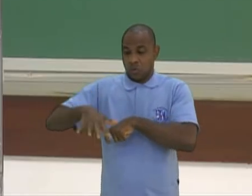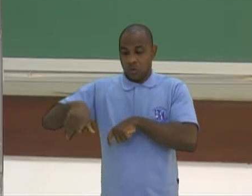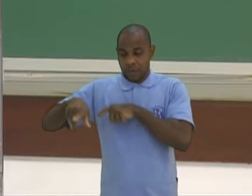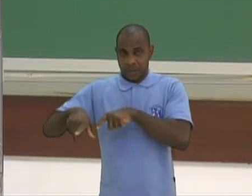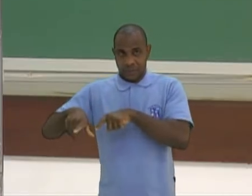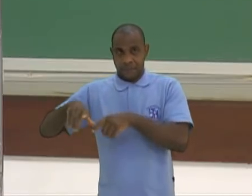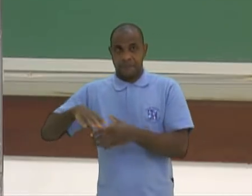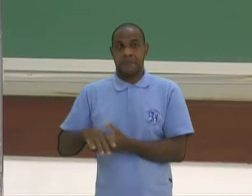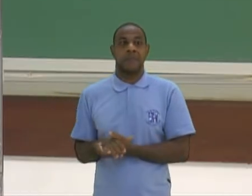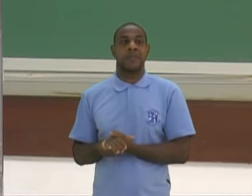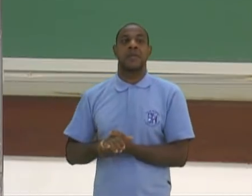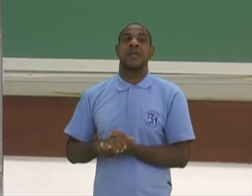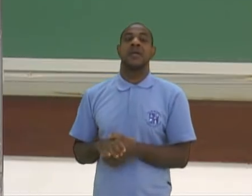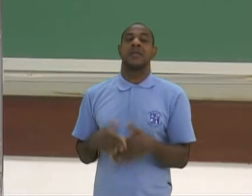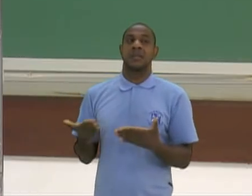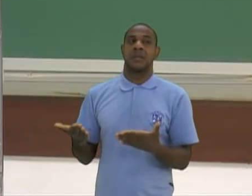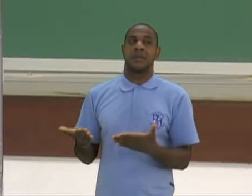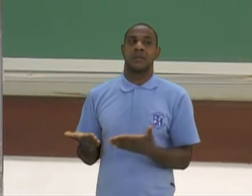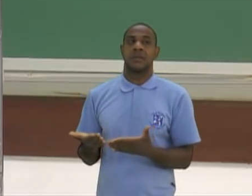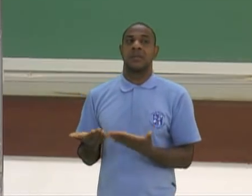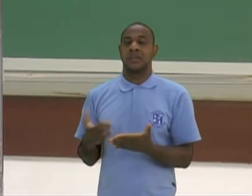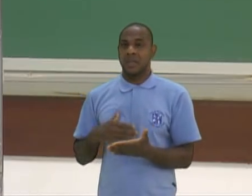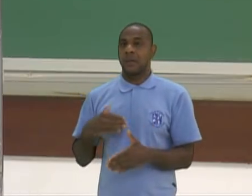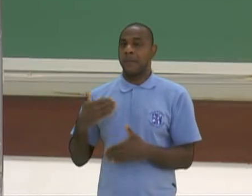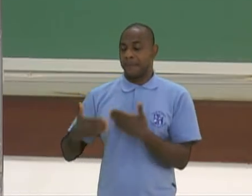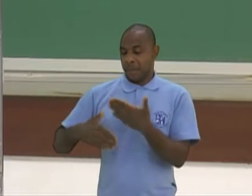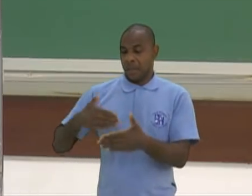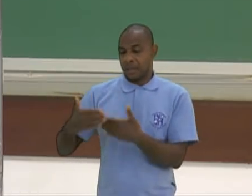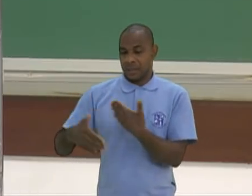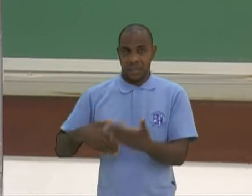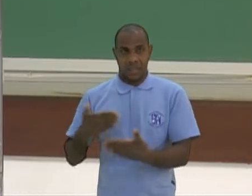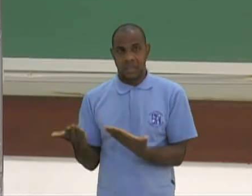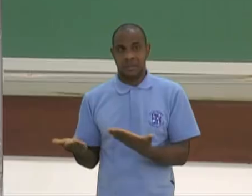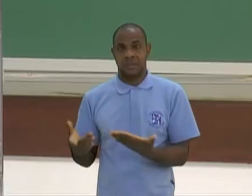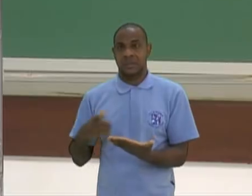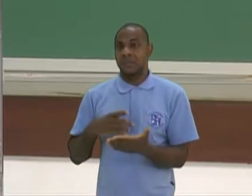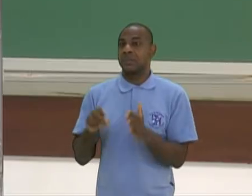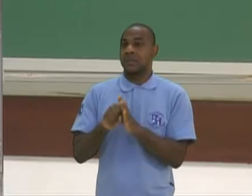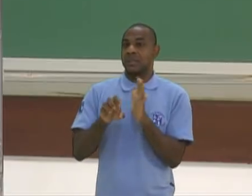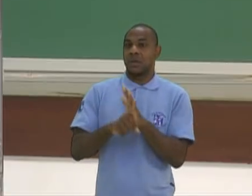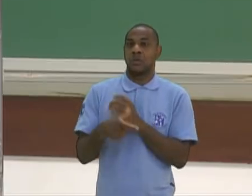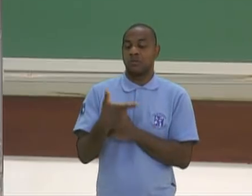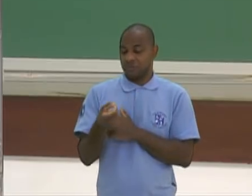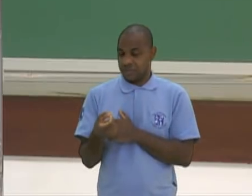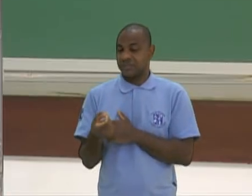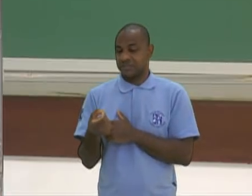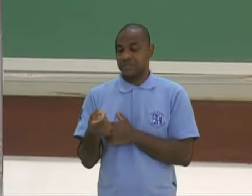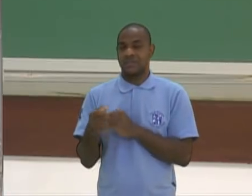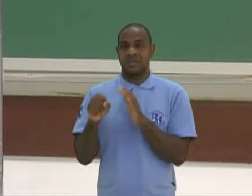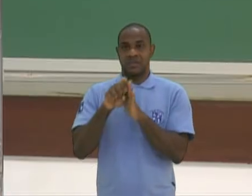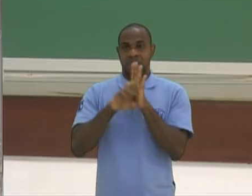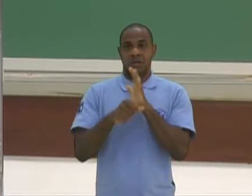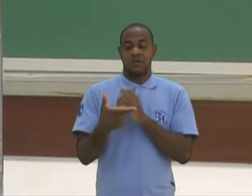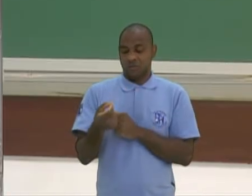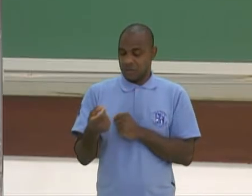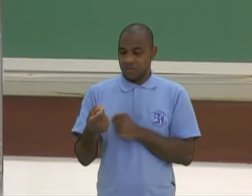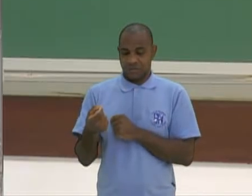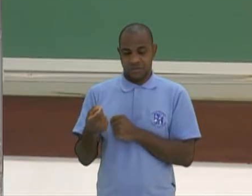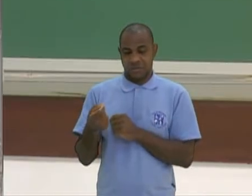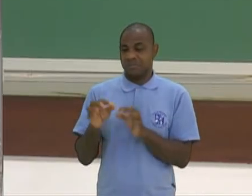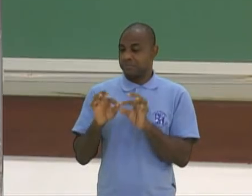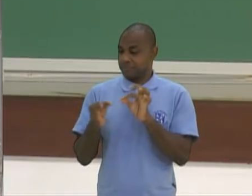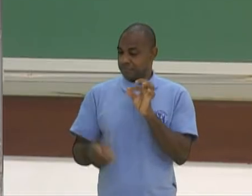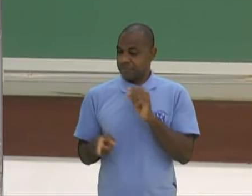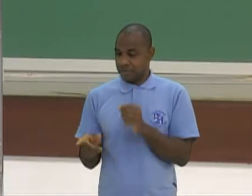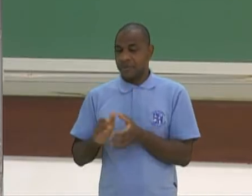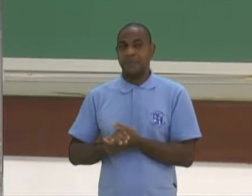muito enfrentado no Brasil, por causa de todo um processo que se passou no século XX inteiro, né? Eu tinha uns estudos bem bacanas, peguei IBGE